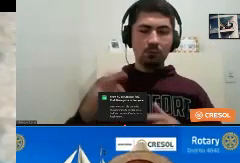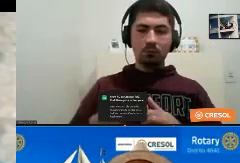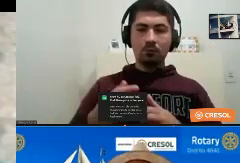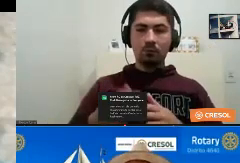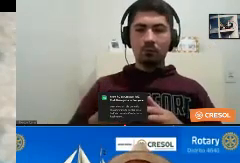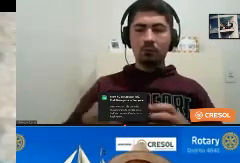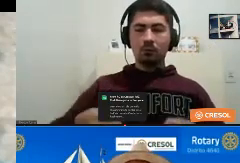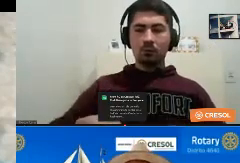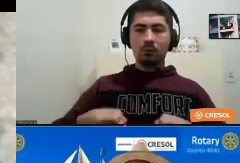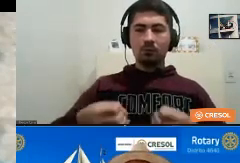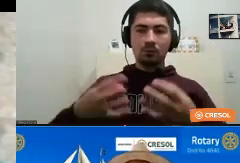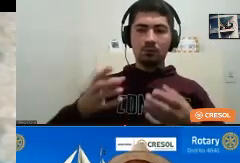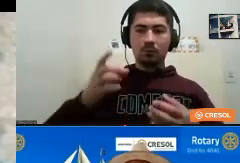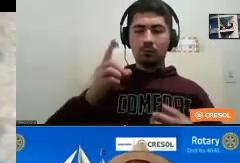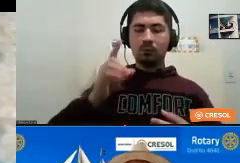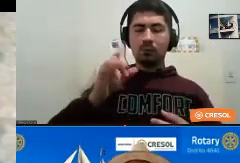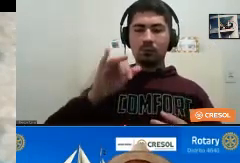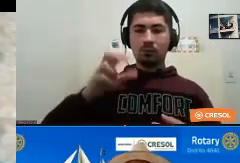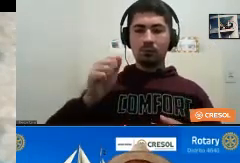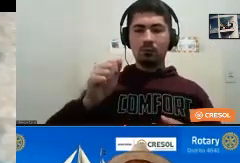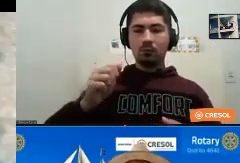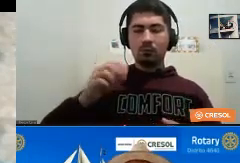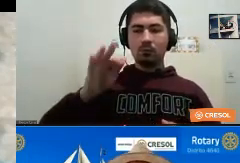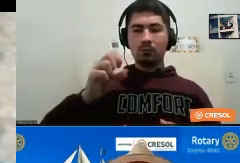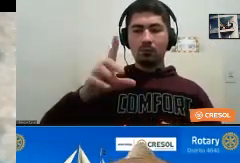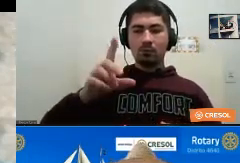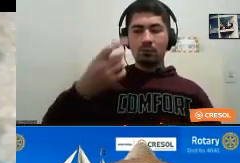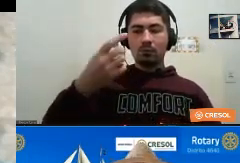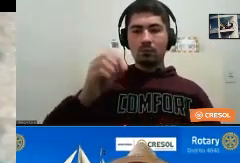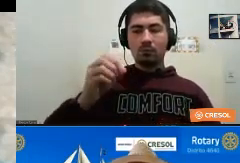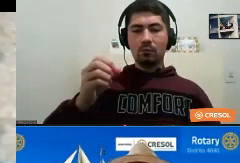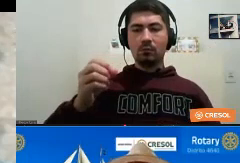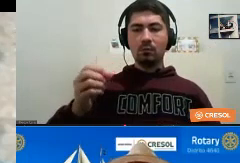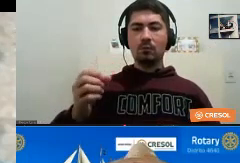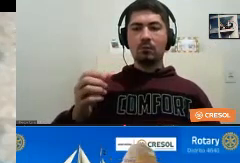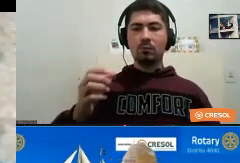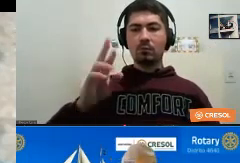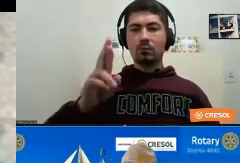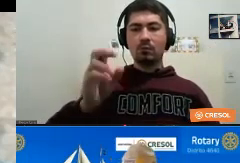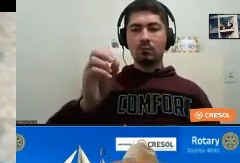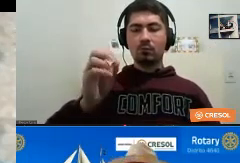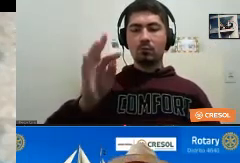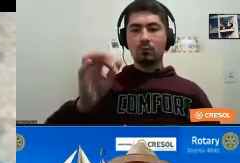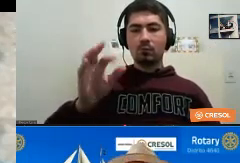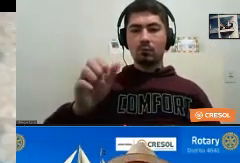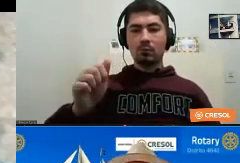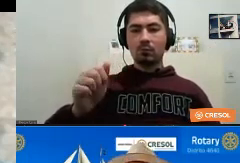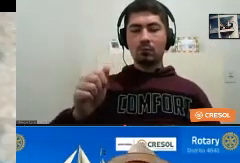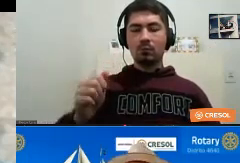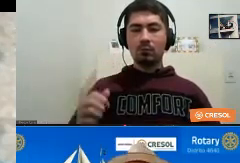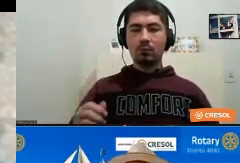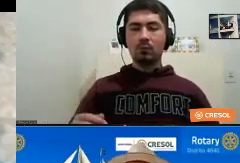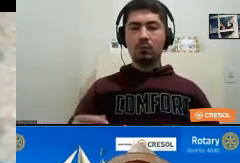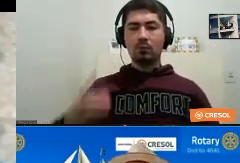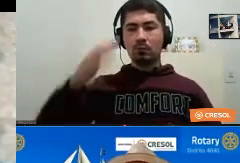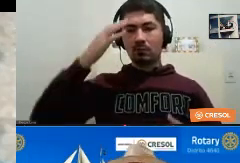Otária, eu não sei quem é o beneficiado na outra ponta. Também não estou preocupado. Acredita na